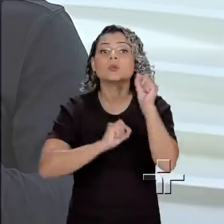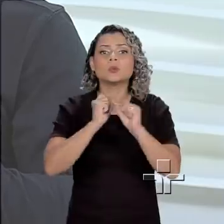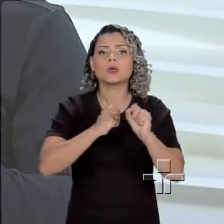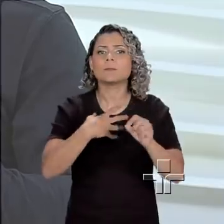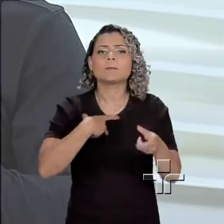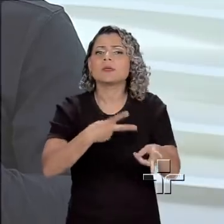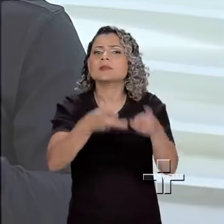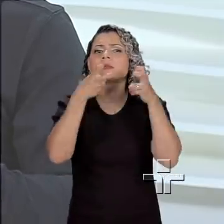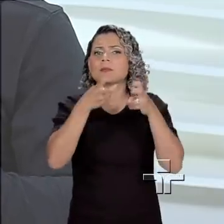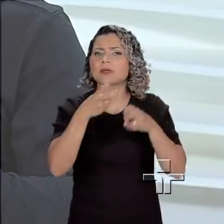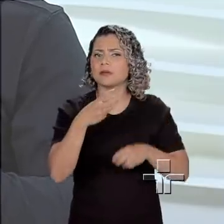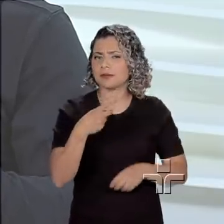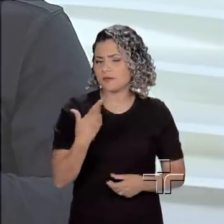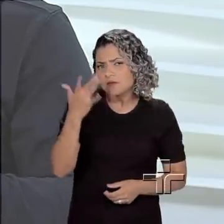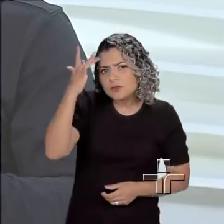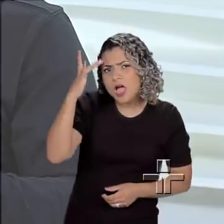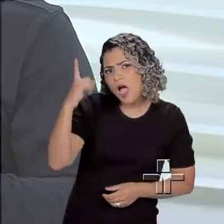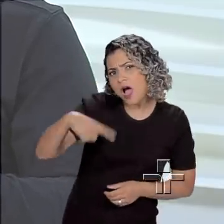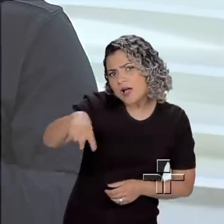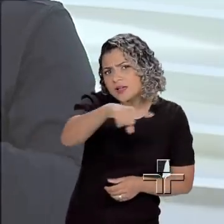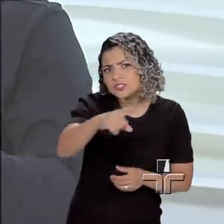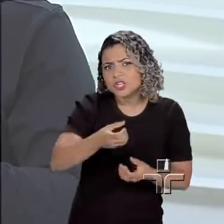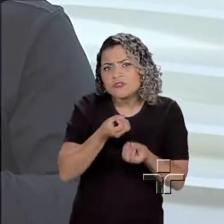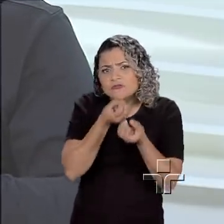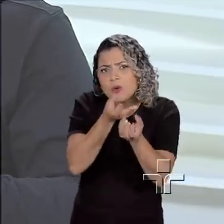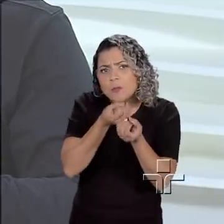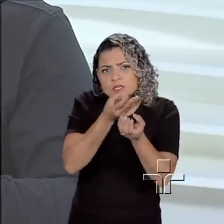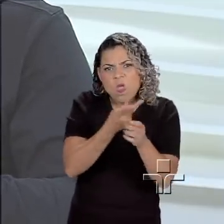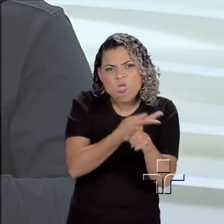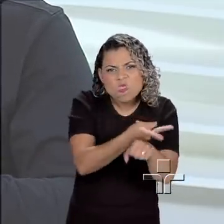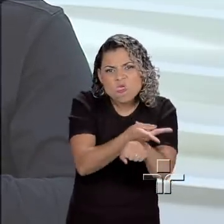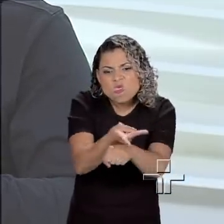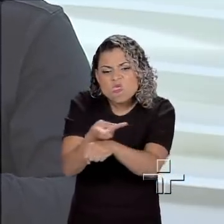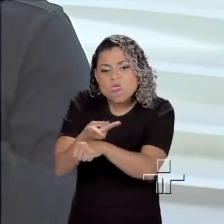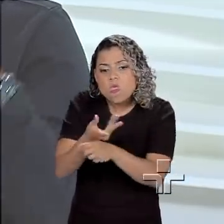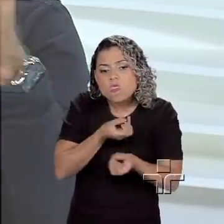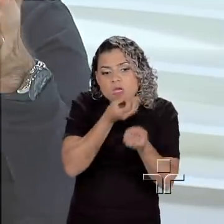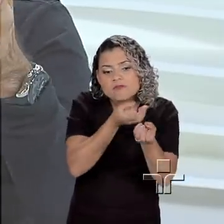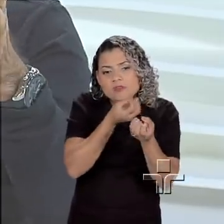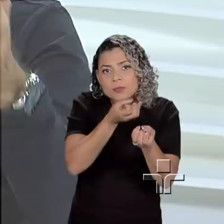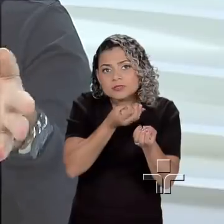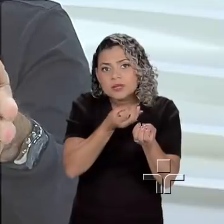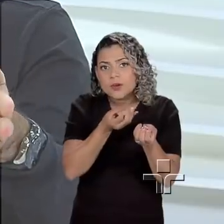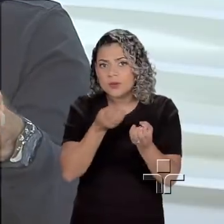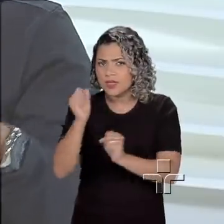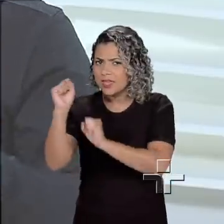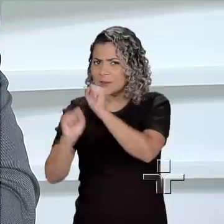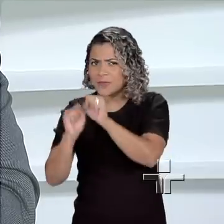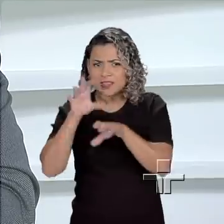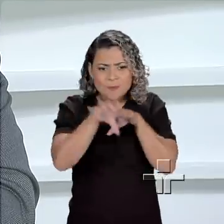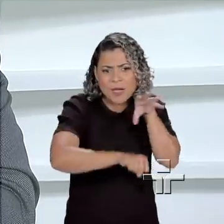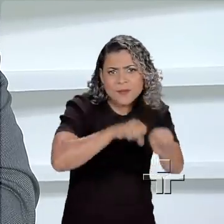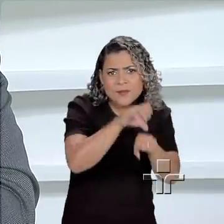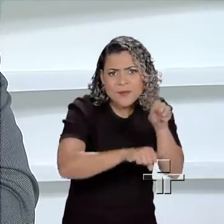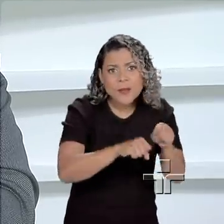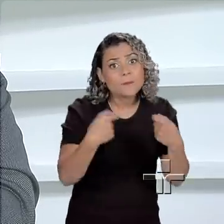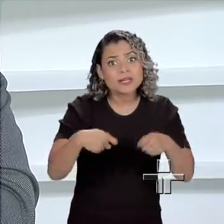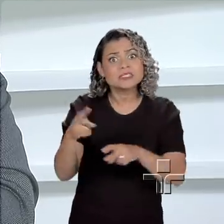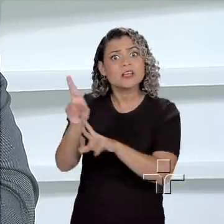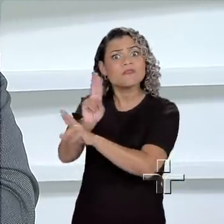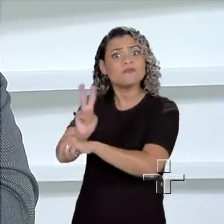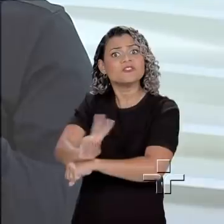seguinte: será que máquinas de busca que têm 95% de certos mercados não deveriam ser reguladas, no